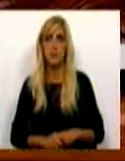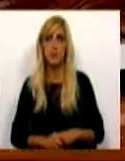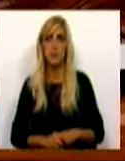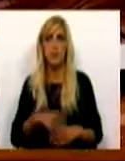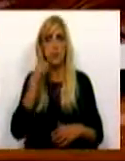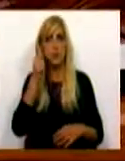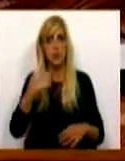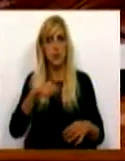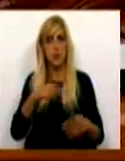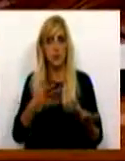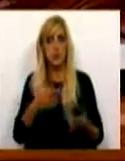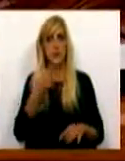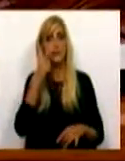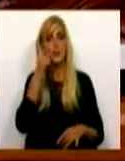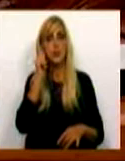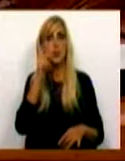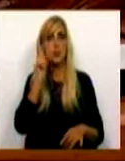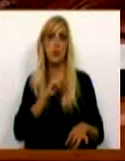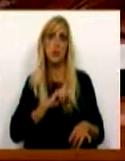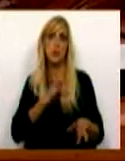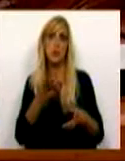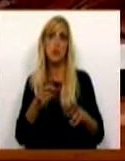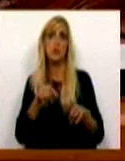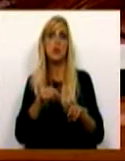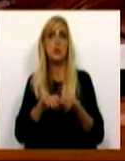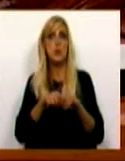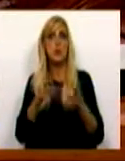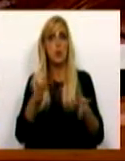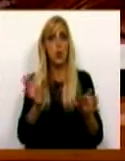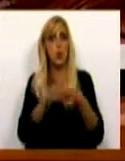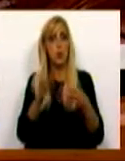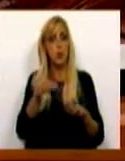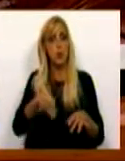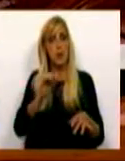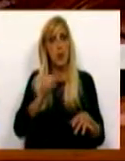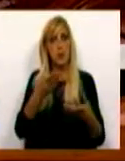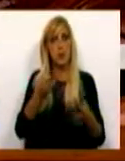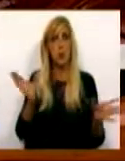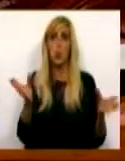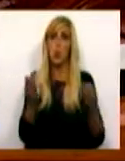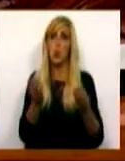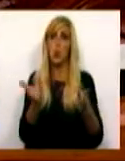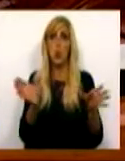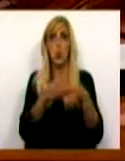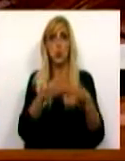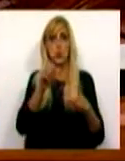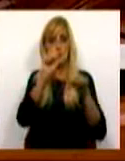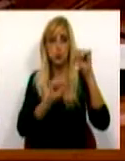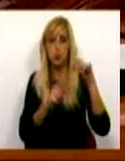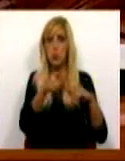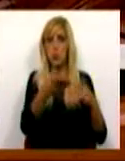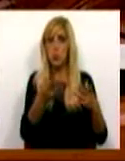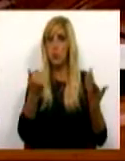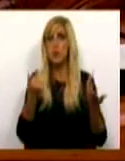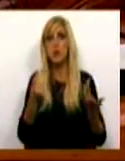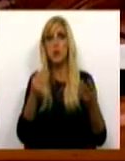Sr. Presidente, Sras. e Srs. Deputados, o Grupo Parlamentar do Partido Socialista apresenta hoje um conjunto de diplomas que decorrem das conclusões e